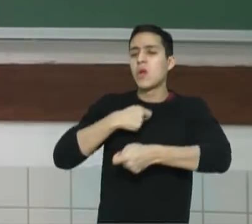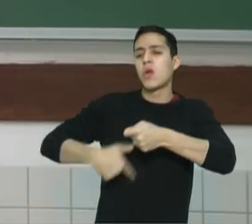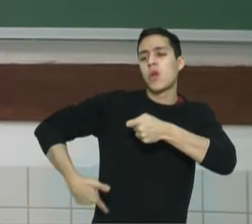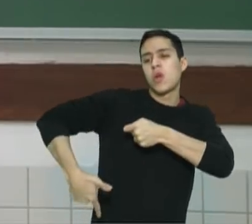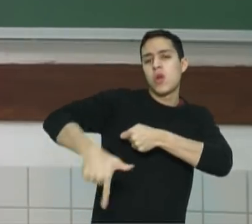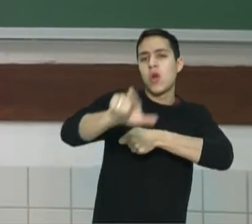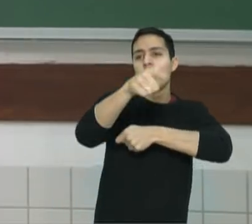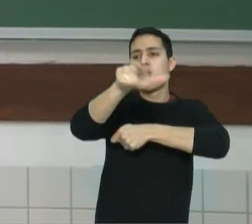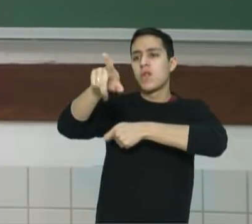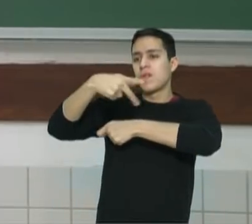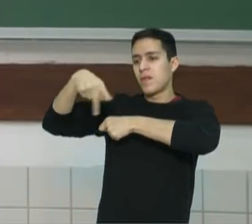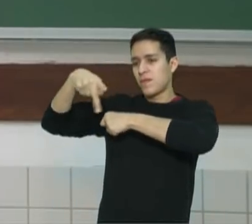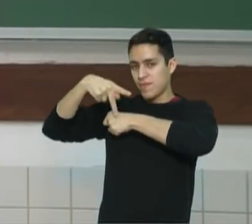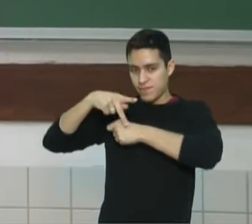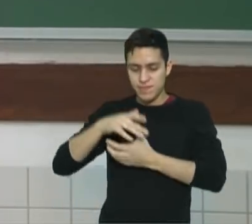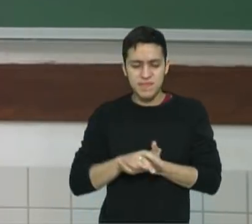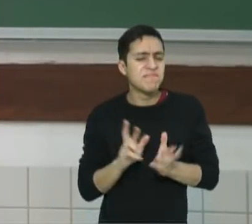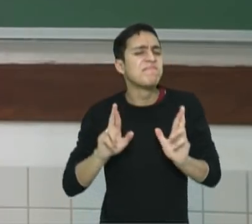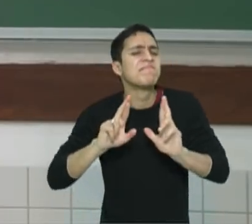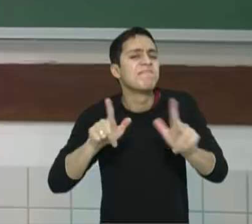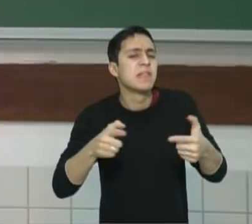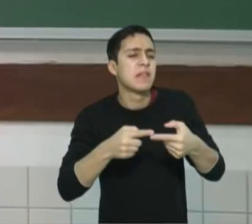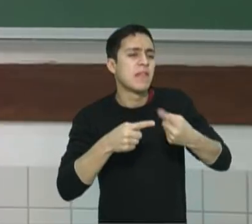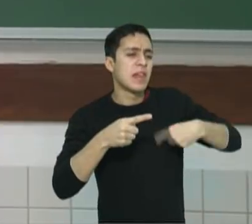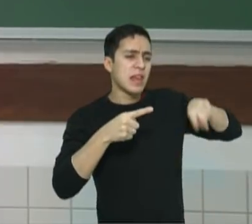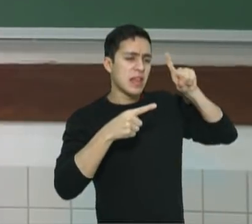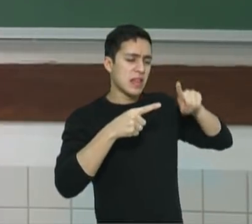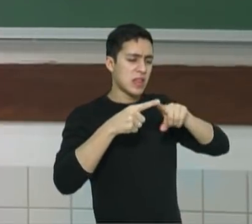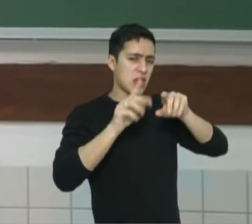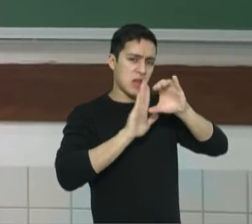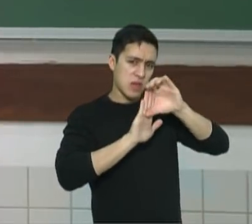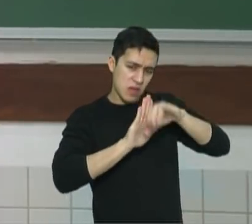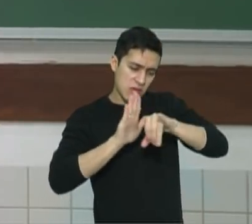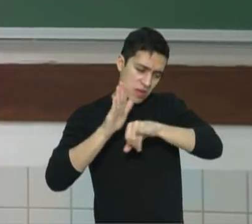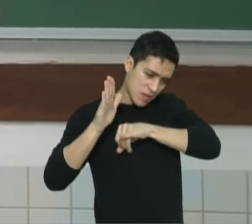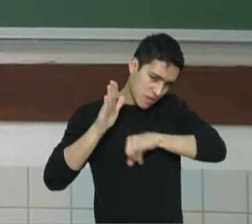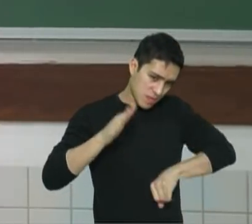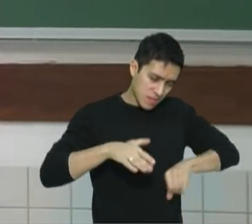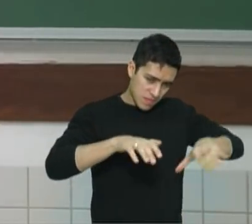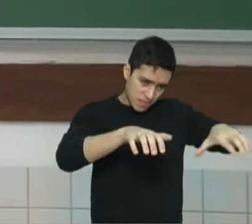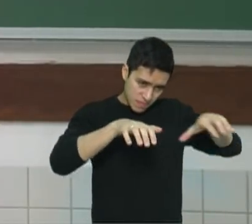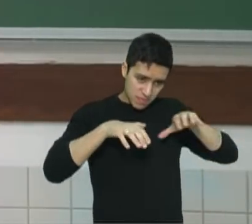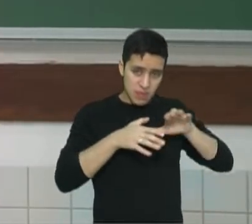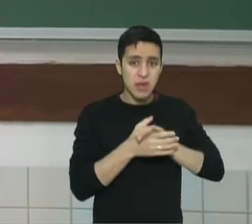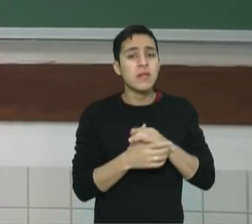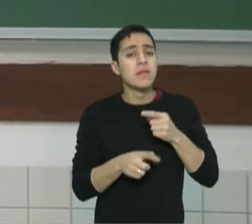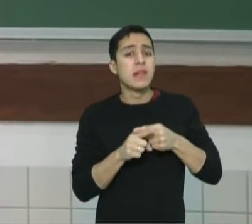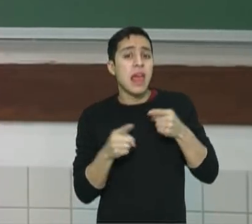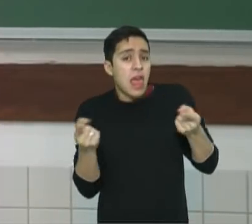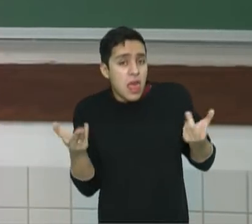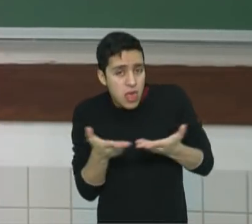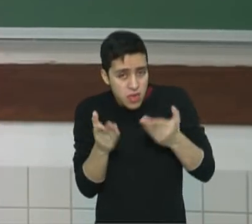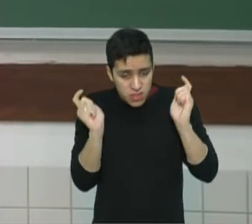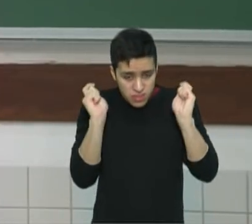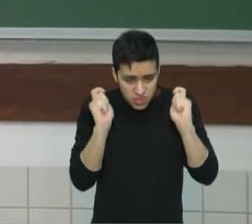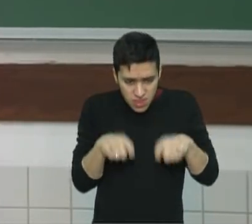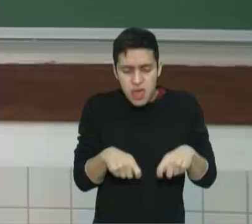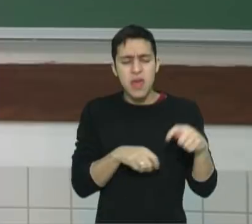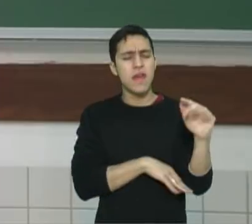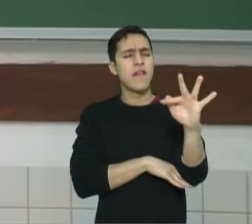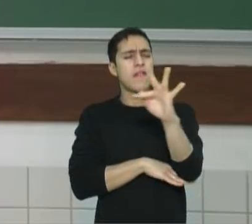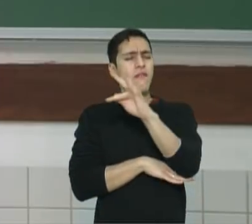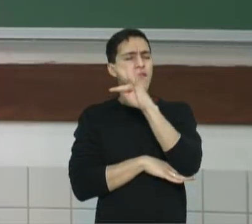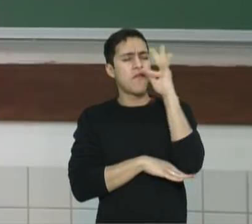que difere do anterior, do antigo, é que isto pode ser de maneira formal, você pode